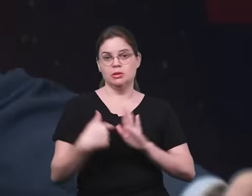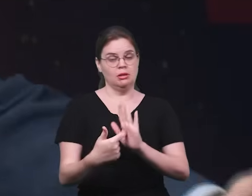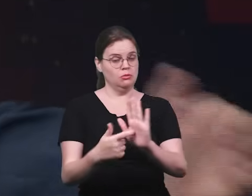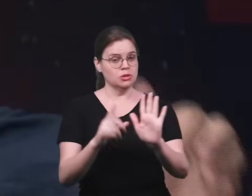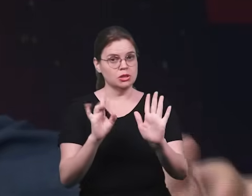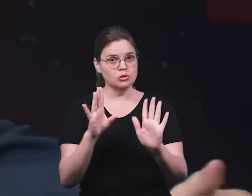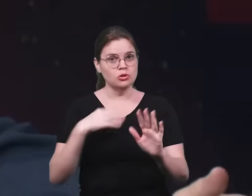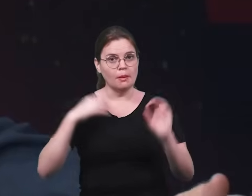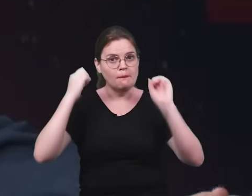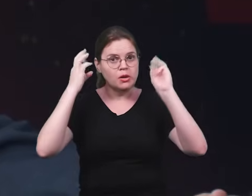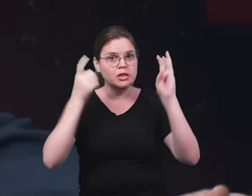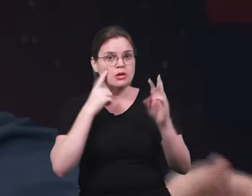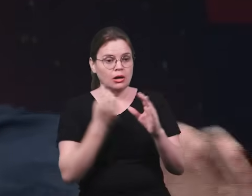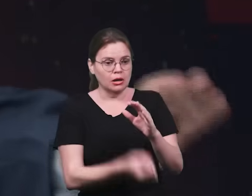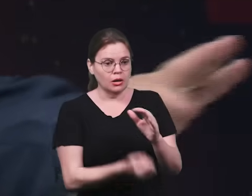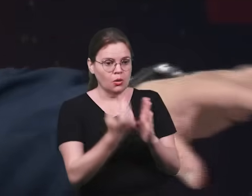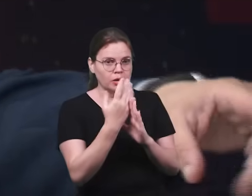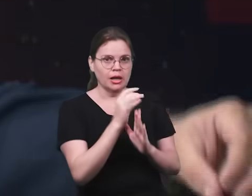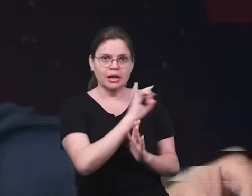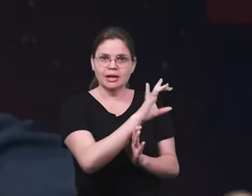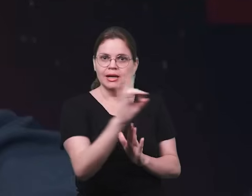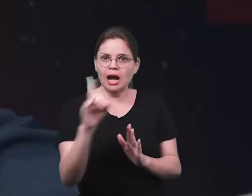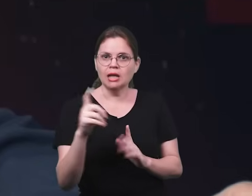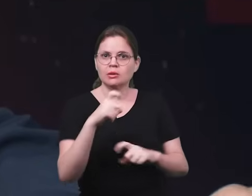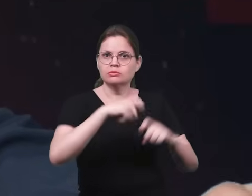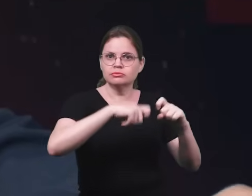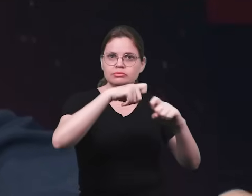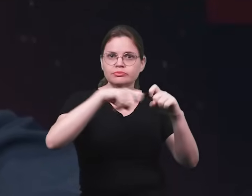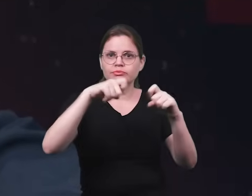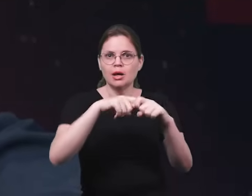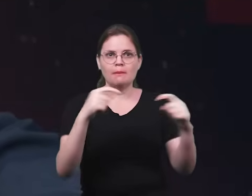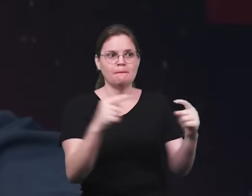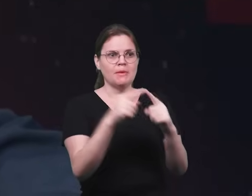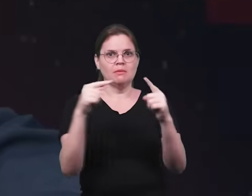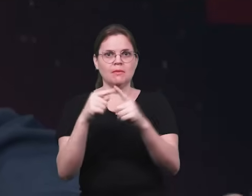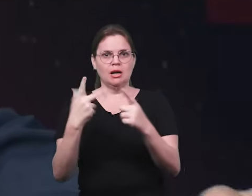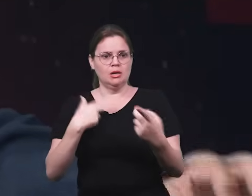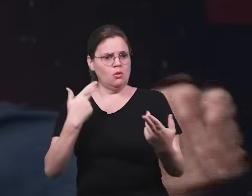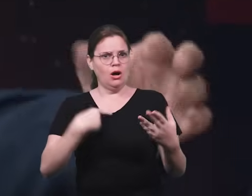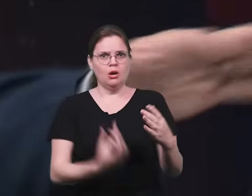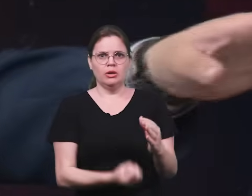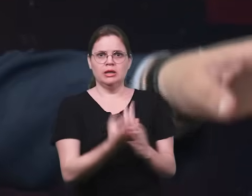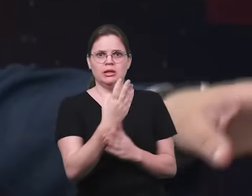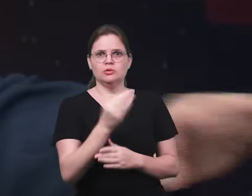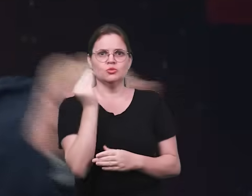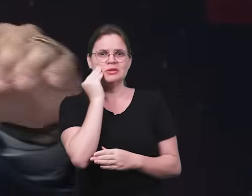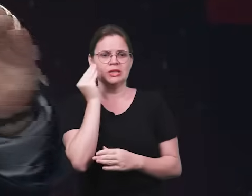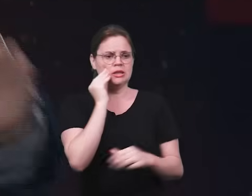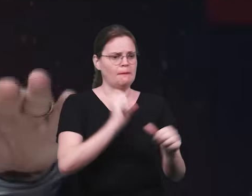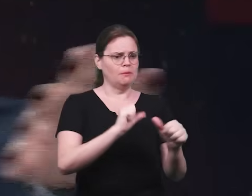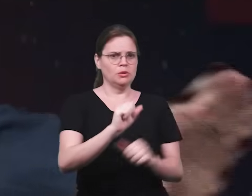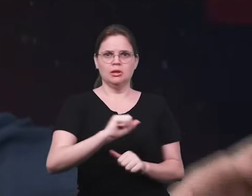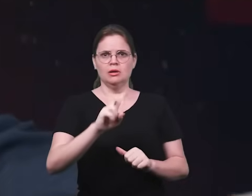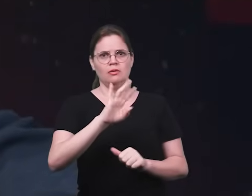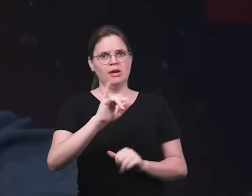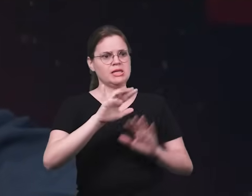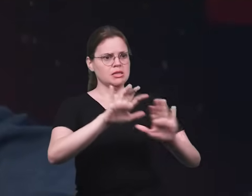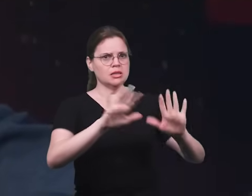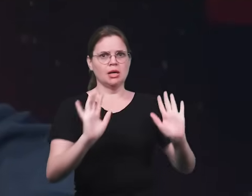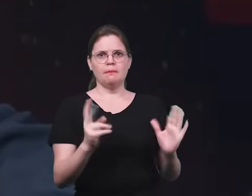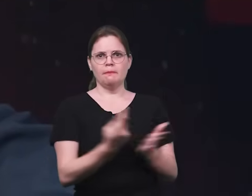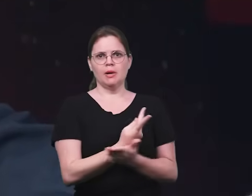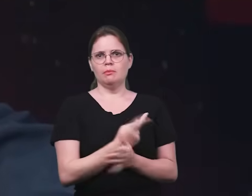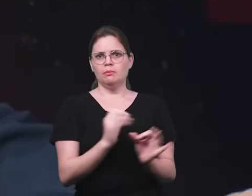criei, está aqui, está criado. E cada um vai produzir conforme aquilo que eu criei. Não adianta vocês tentarem mudar, não, que vai ser isso aqui,